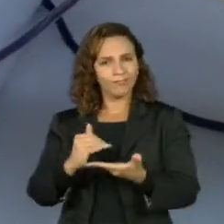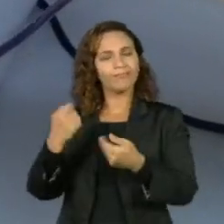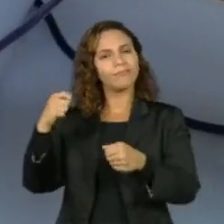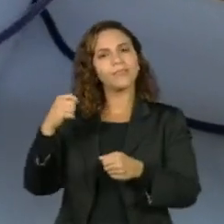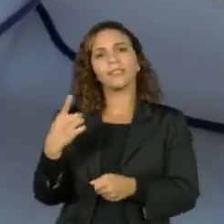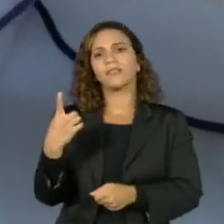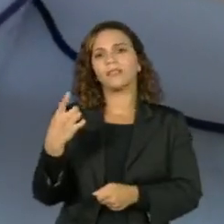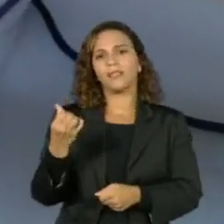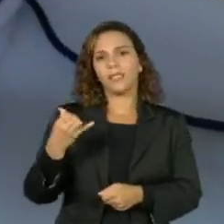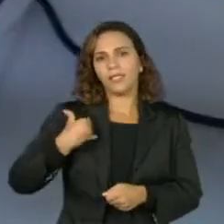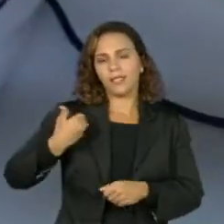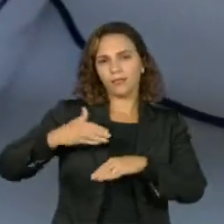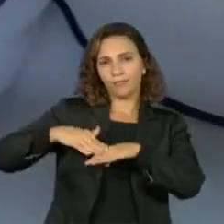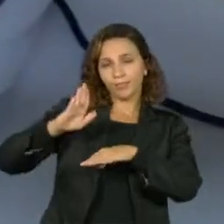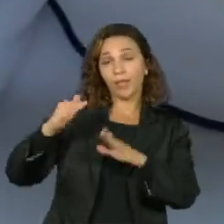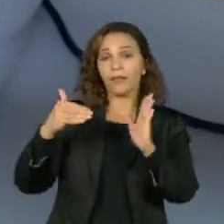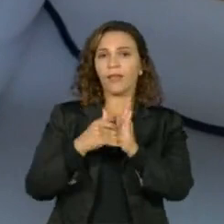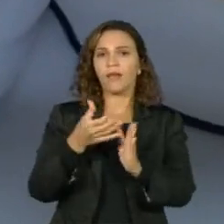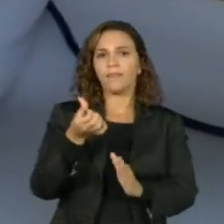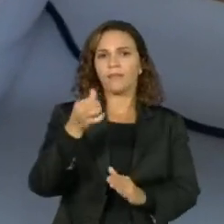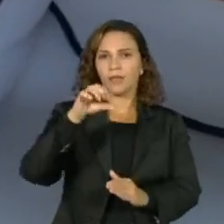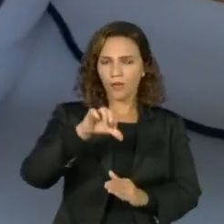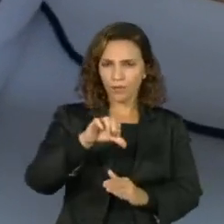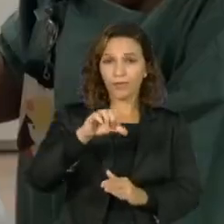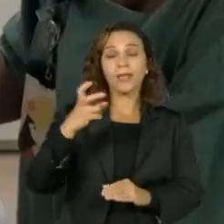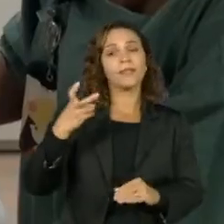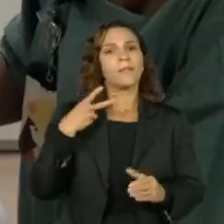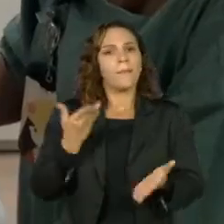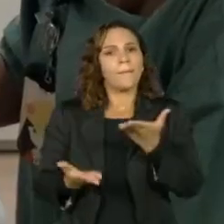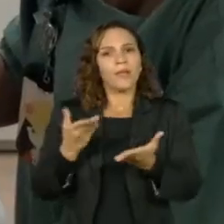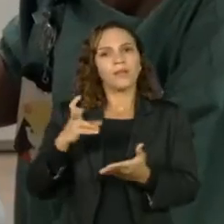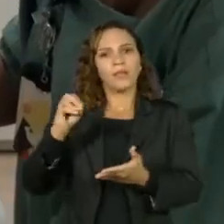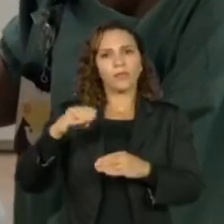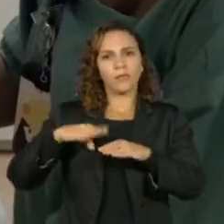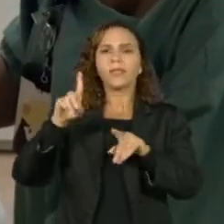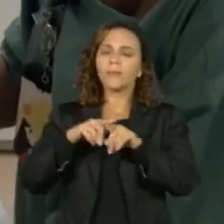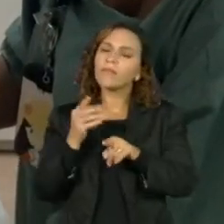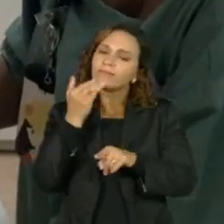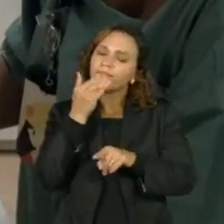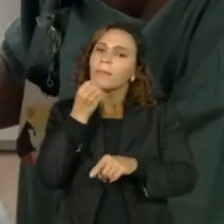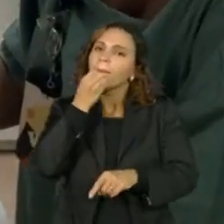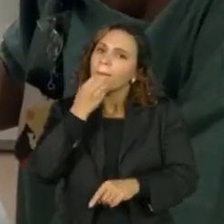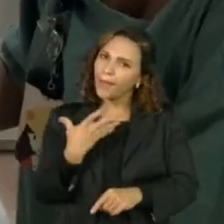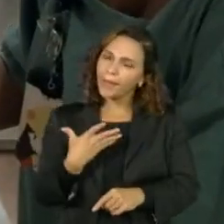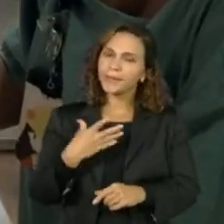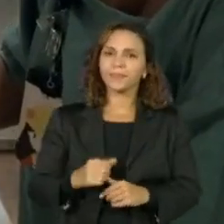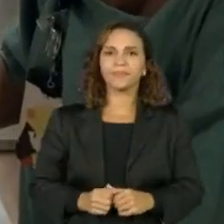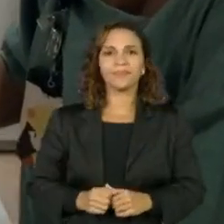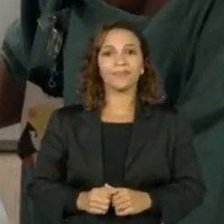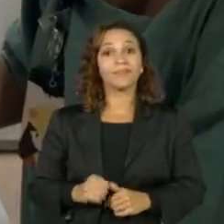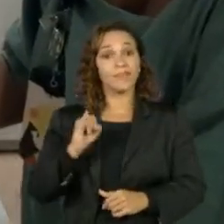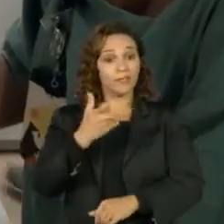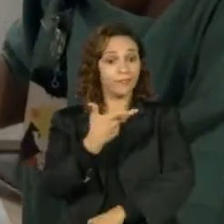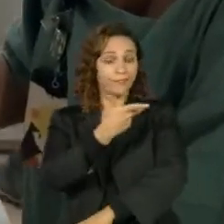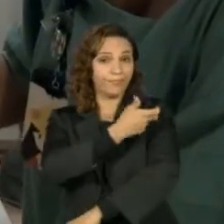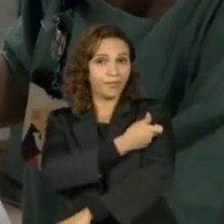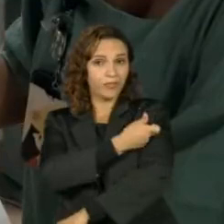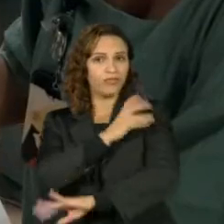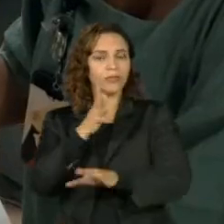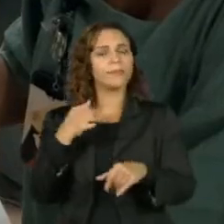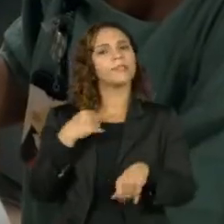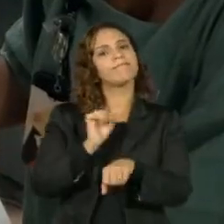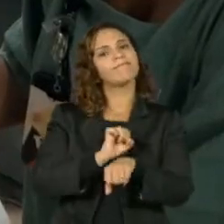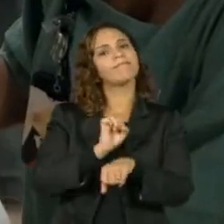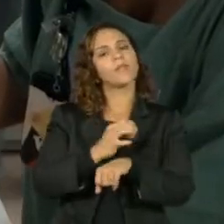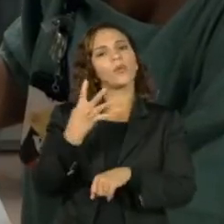16 e 69 anos, pesar mais de 50 quilos e estar bem alimentado na ocasião. Pessoas vacinadas devem esperar